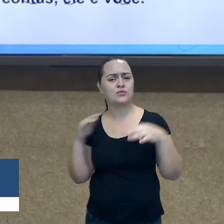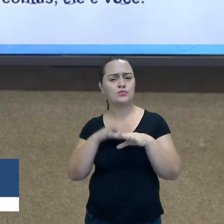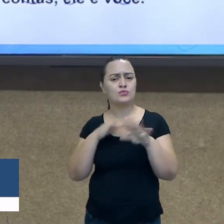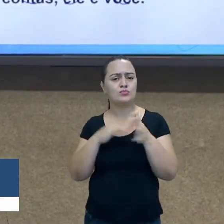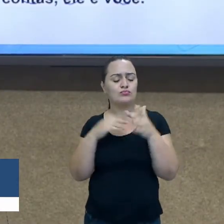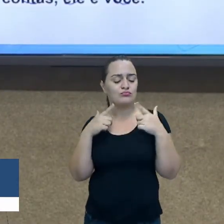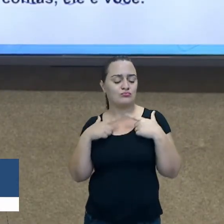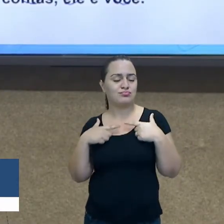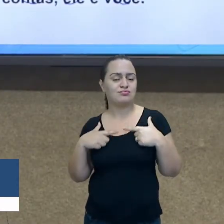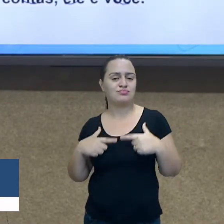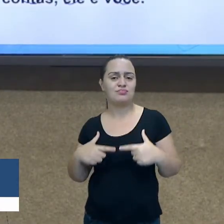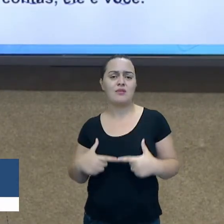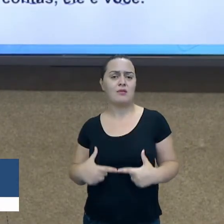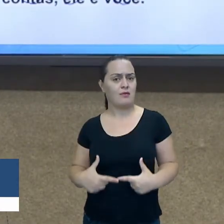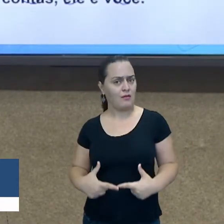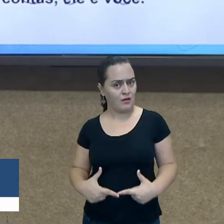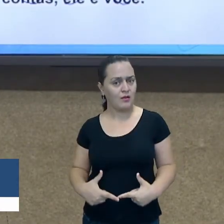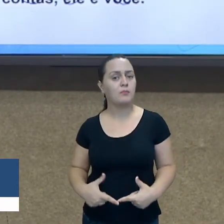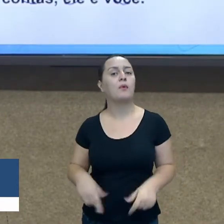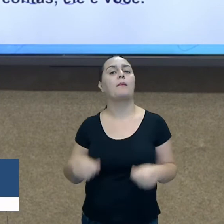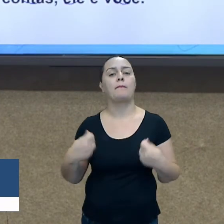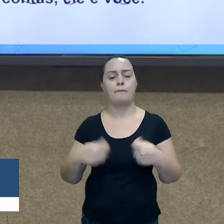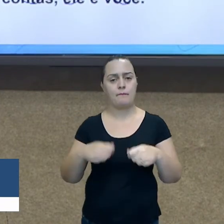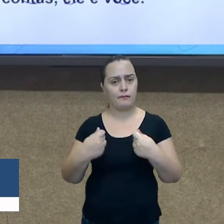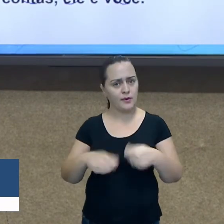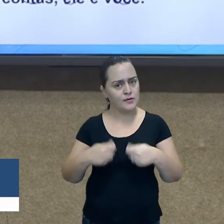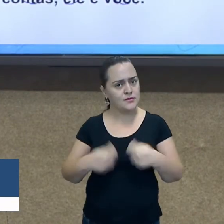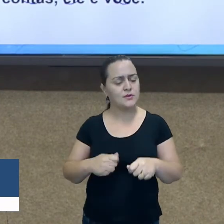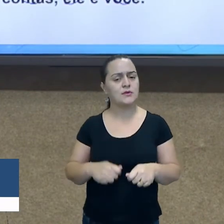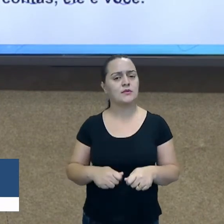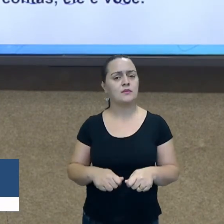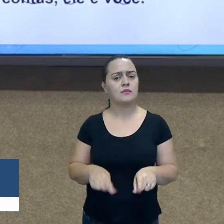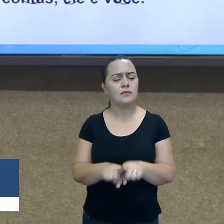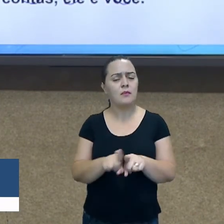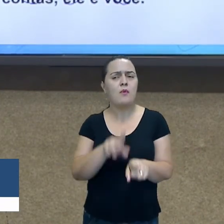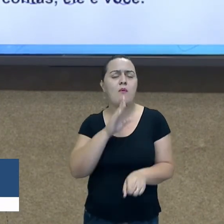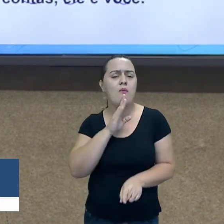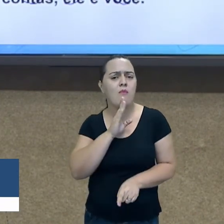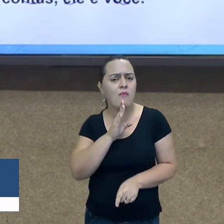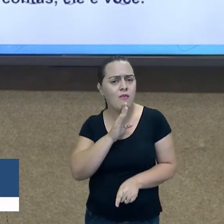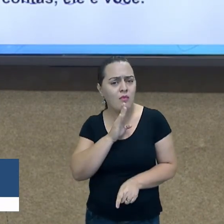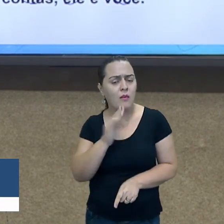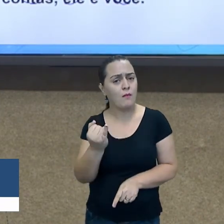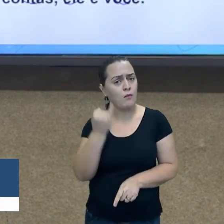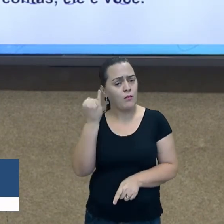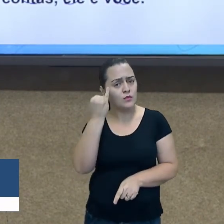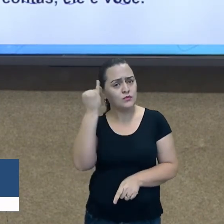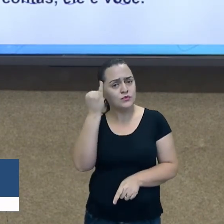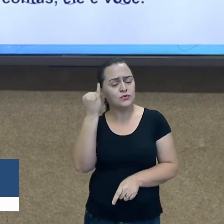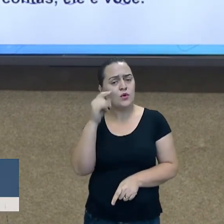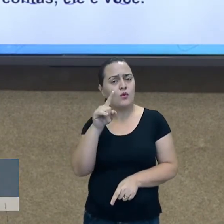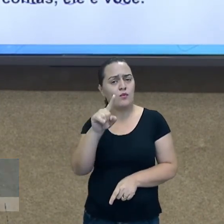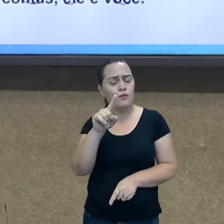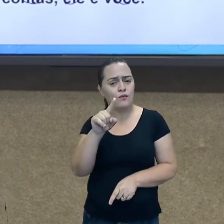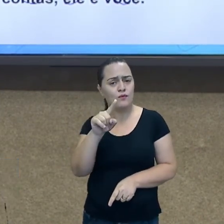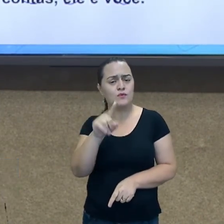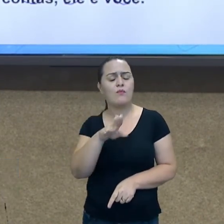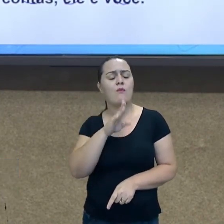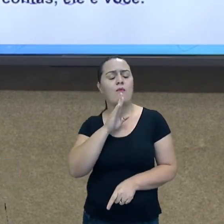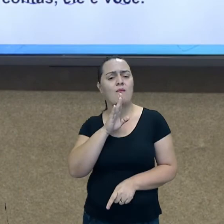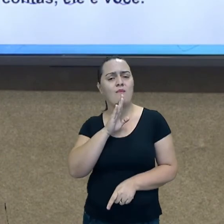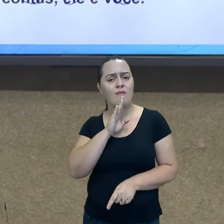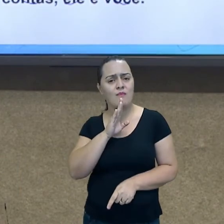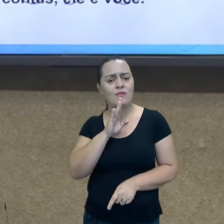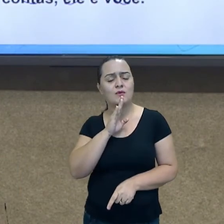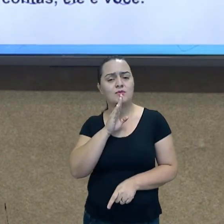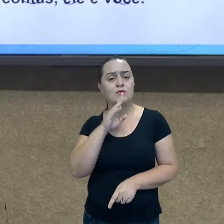higiene, precisa de conhecimento. É importante você perceber, você